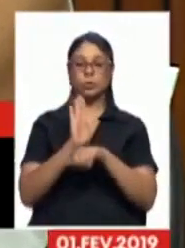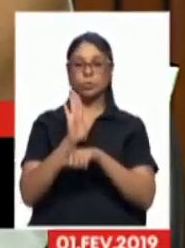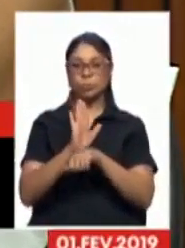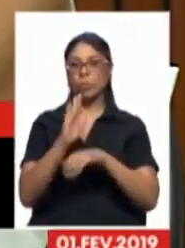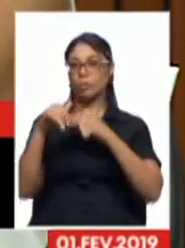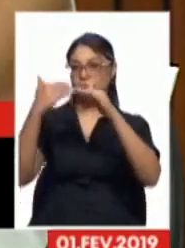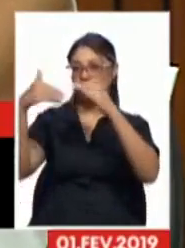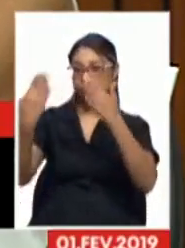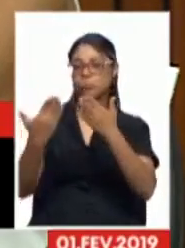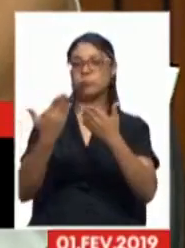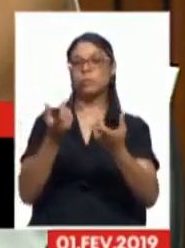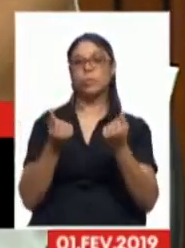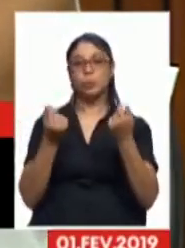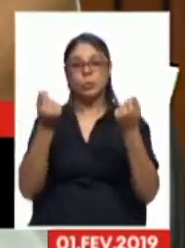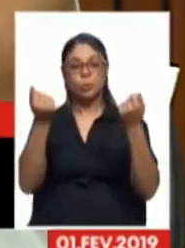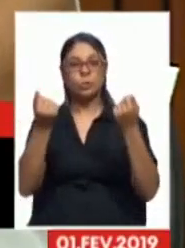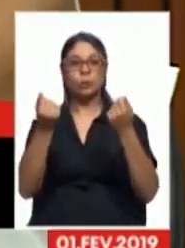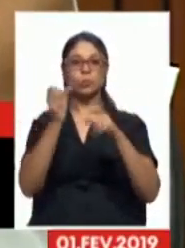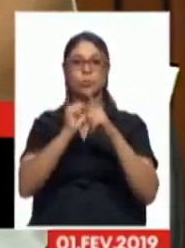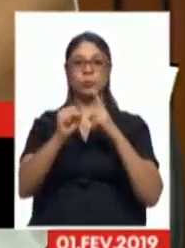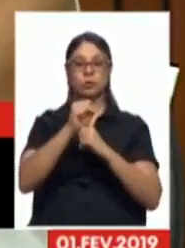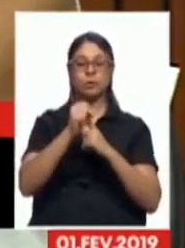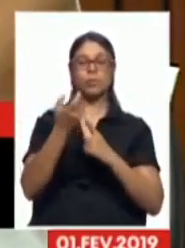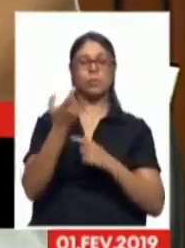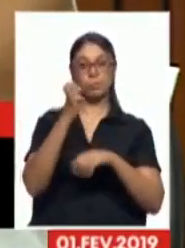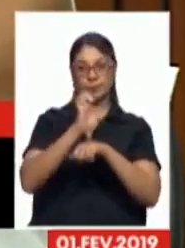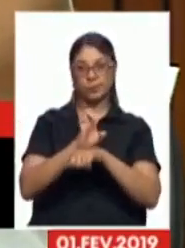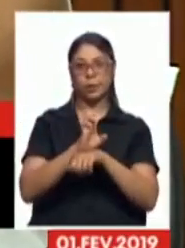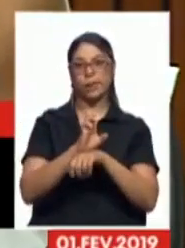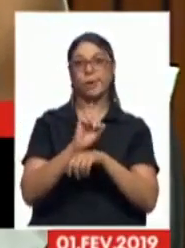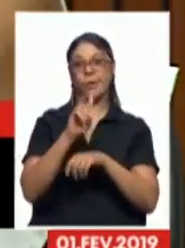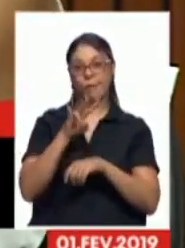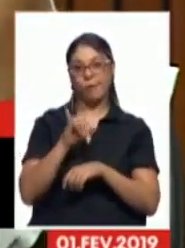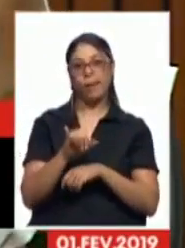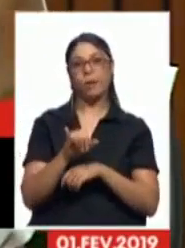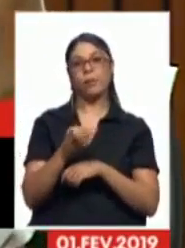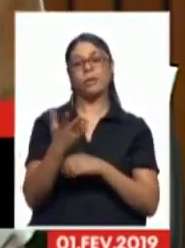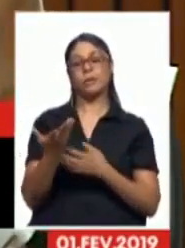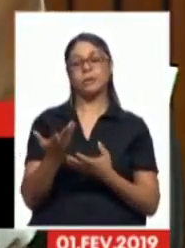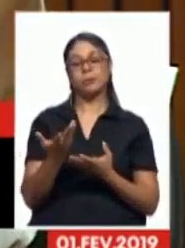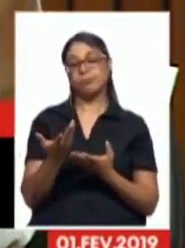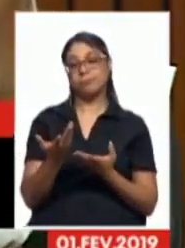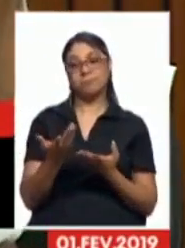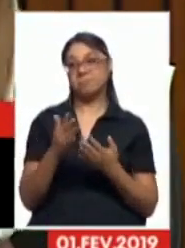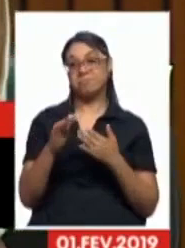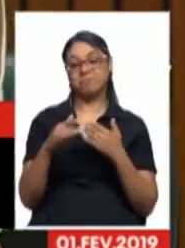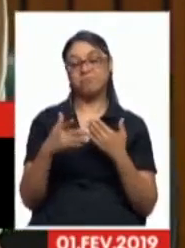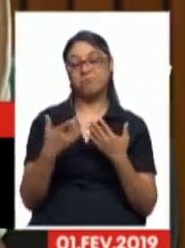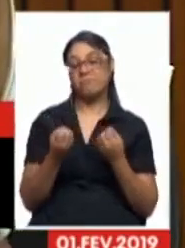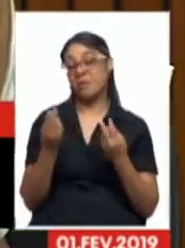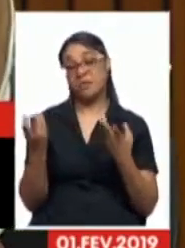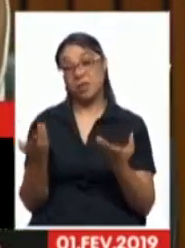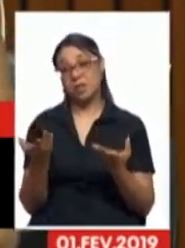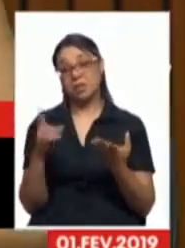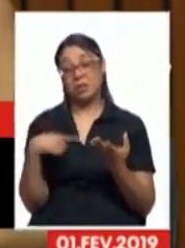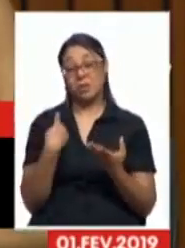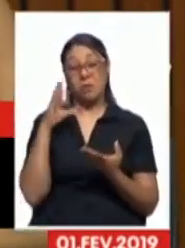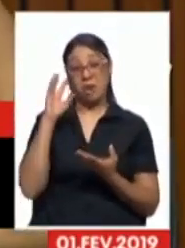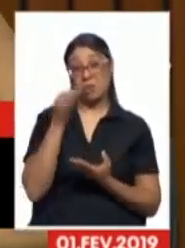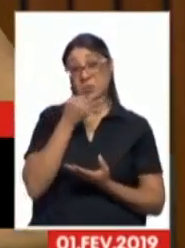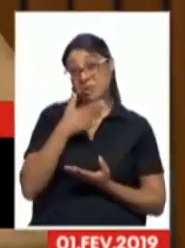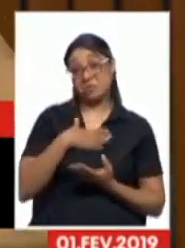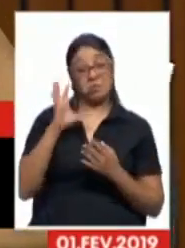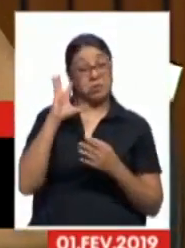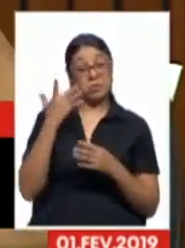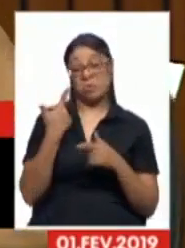econômico e social do nosso Estado, serão leiloadas nesse plano de adesão. E, na minha opinião, isso não resolve o problema